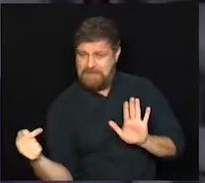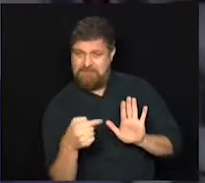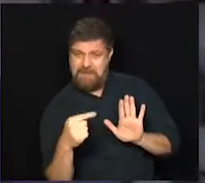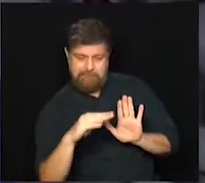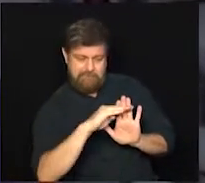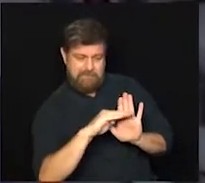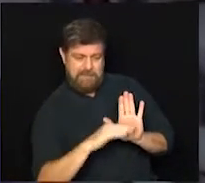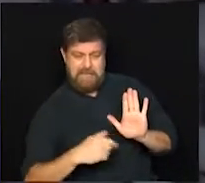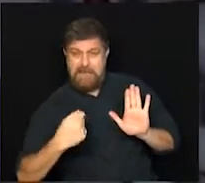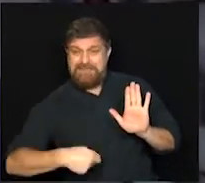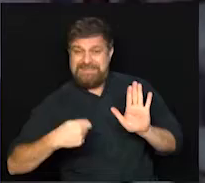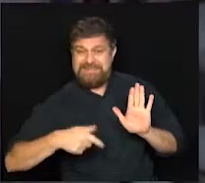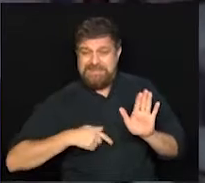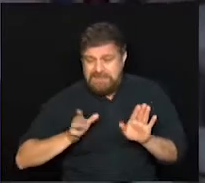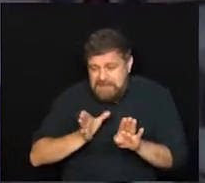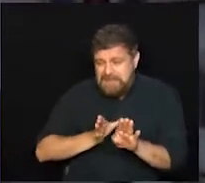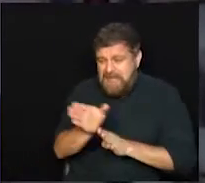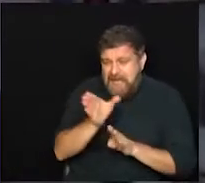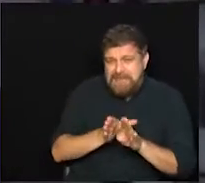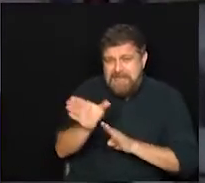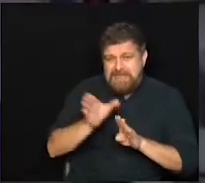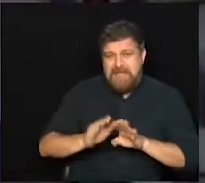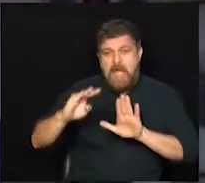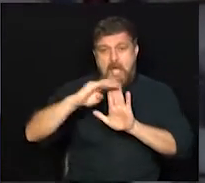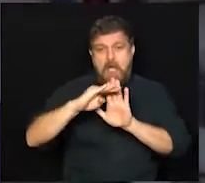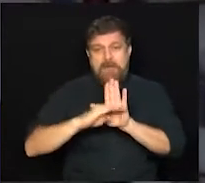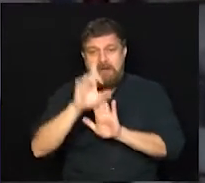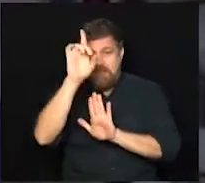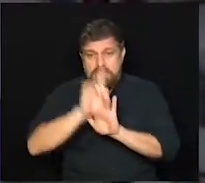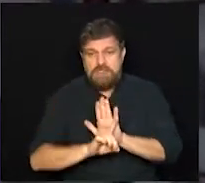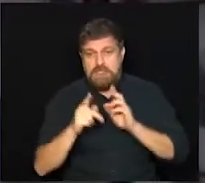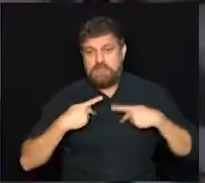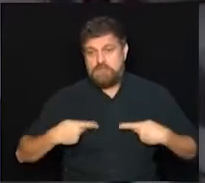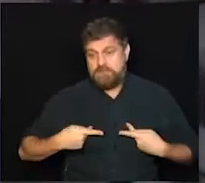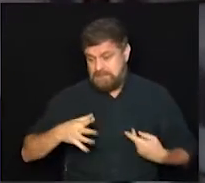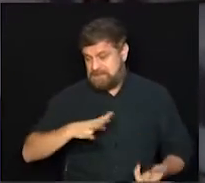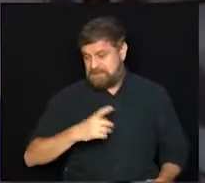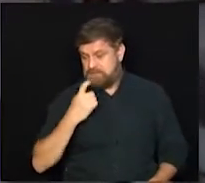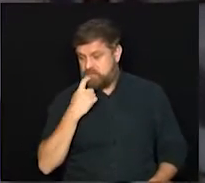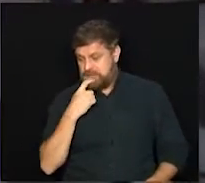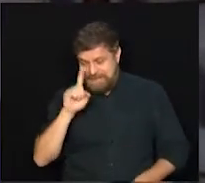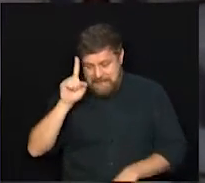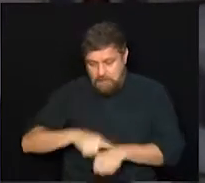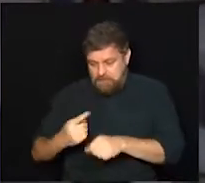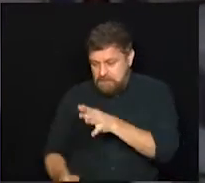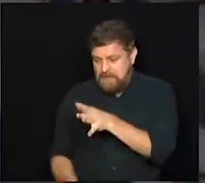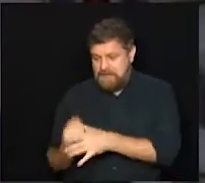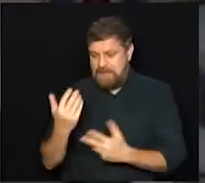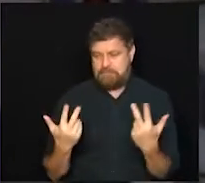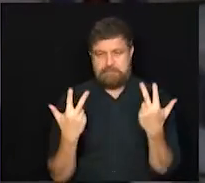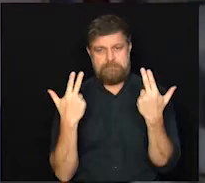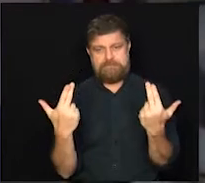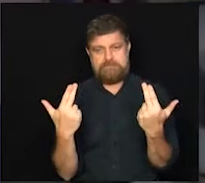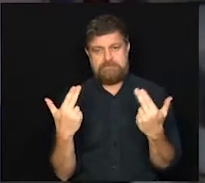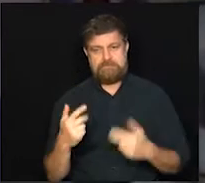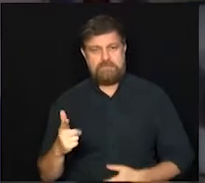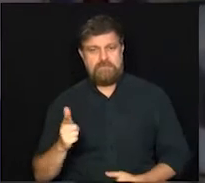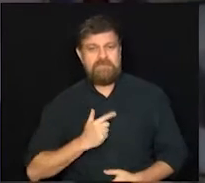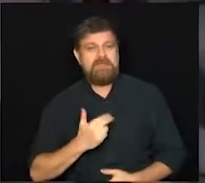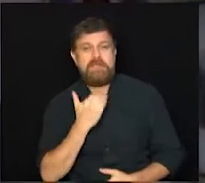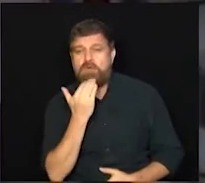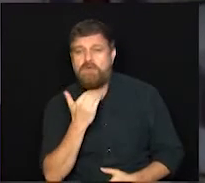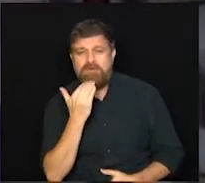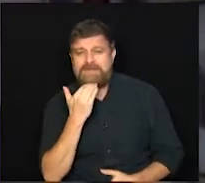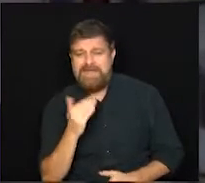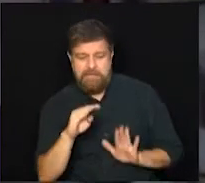um norteador para o Programa Nacional de Direitos Humanos de Campinas, se vocês forem, né, que é o seguinte: não adianta você fazer